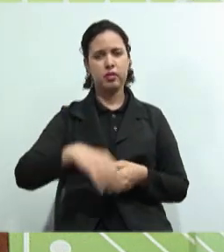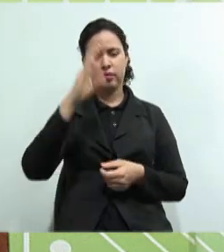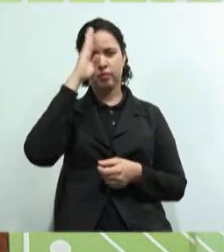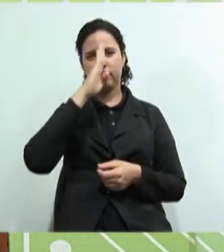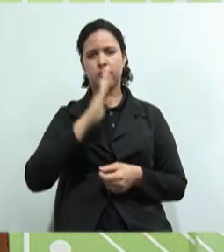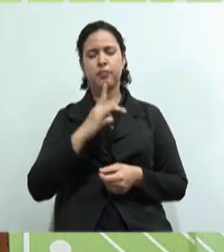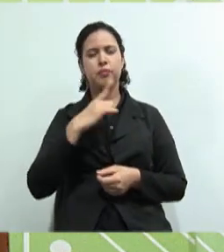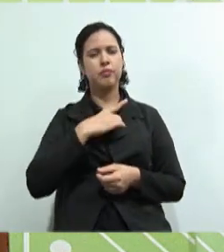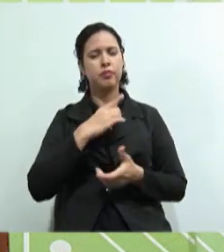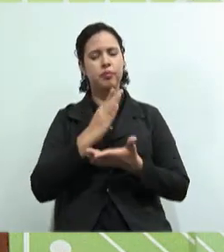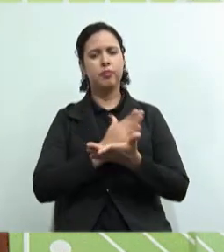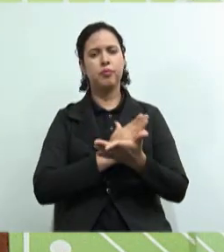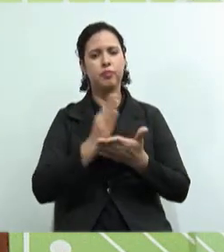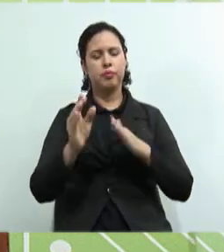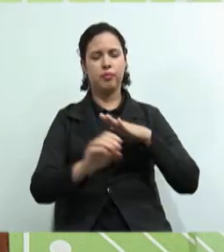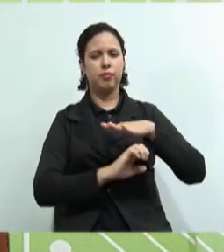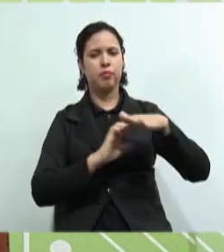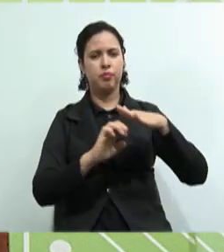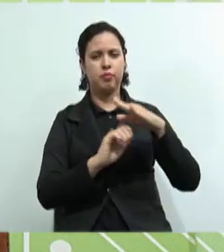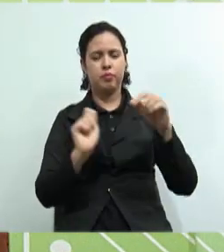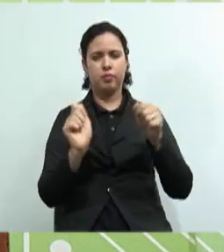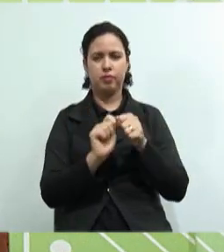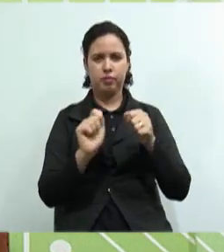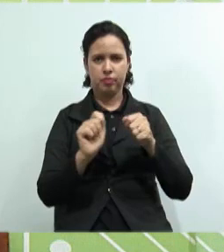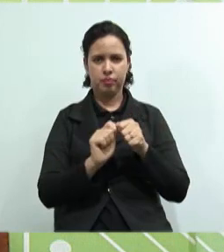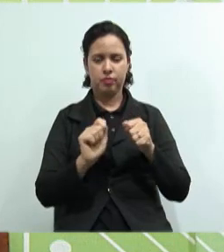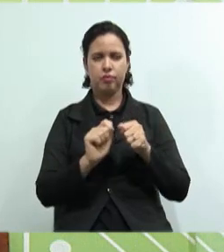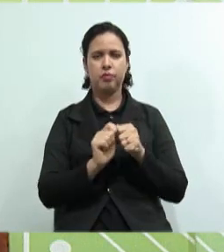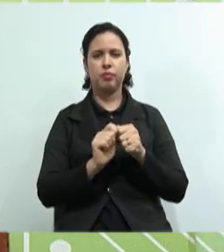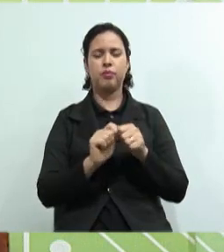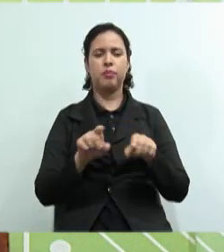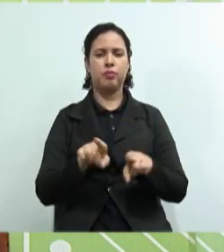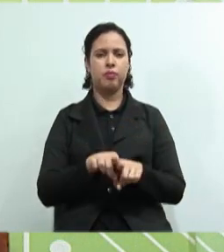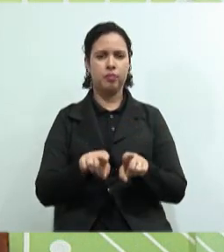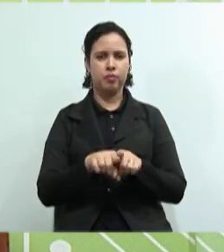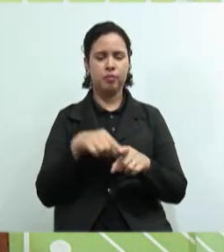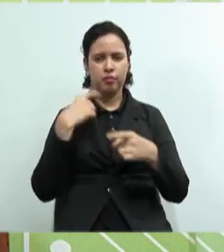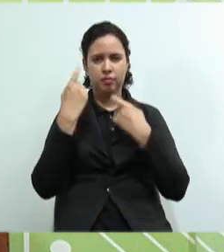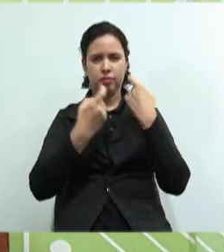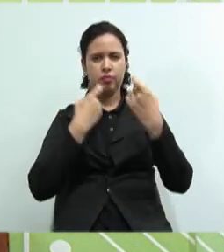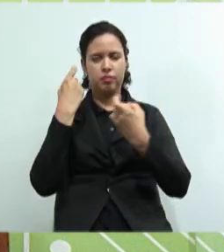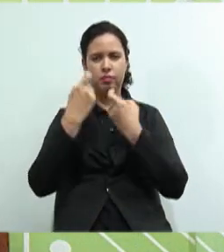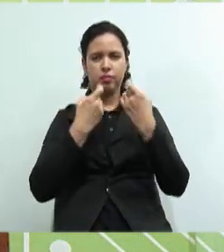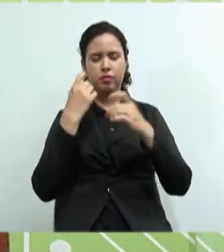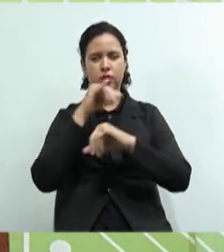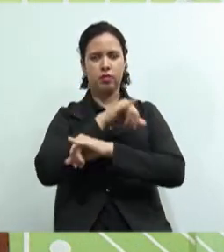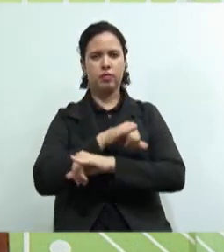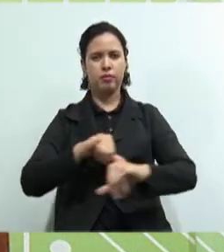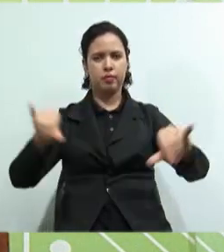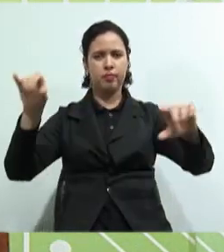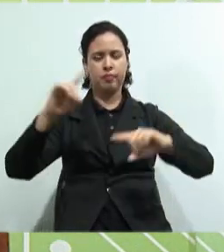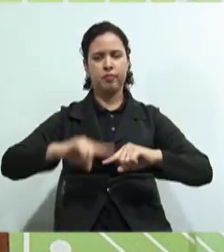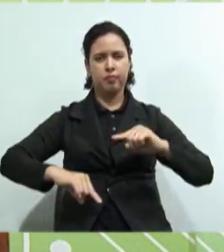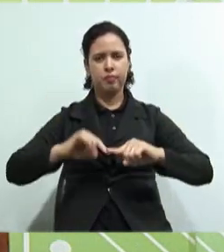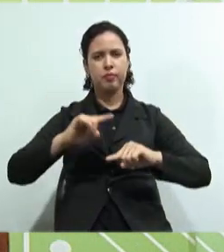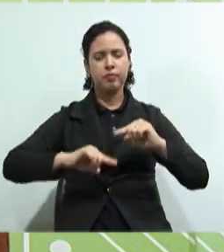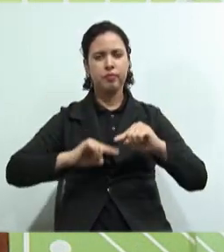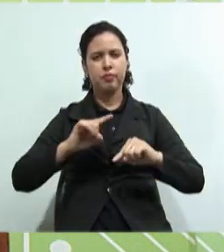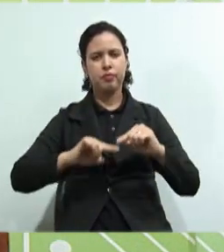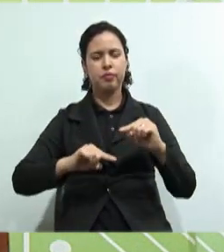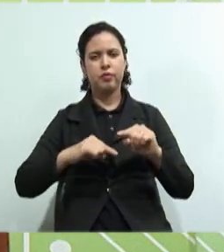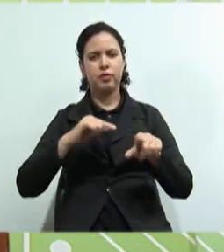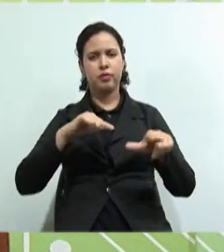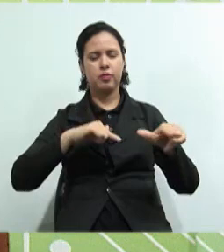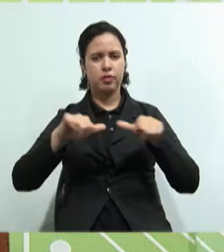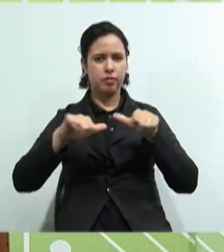algumas empresas que fazem essa prática e que têm essa preocupação de divulgar os seus produtos como um trabalho